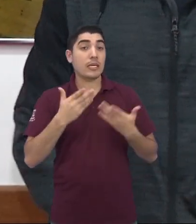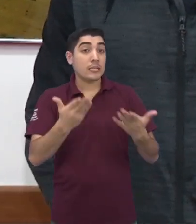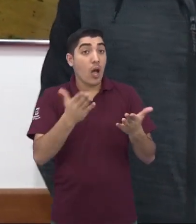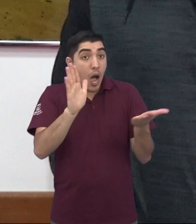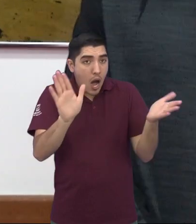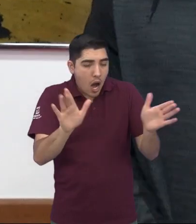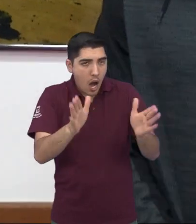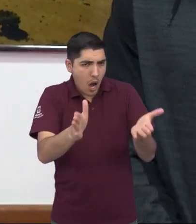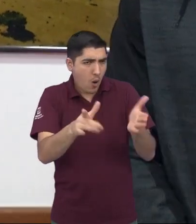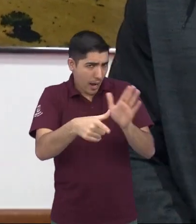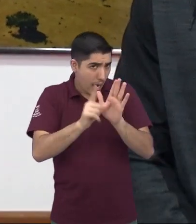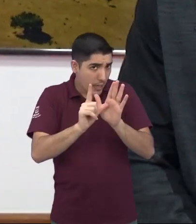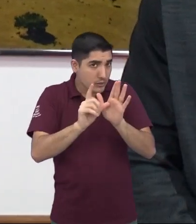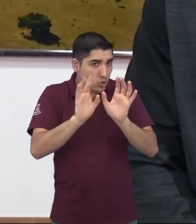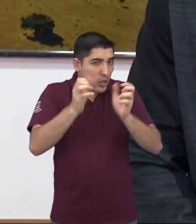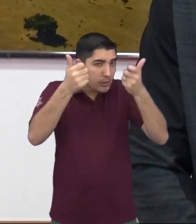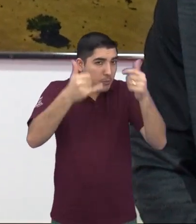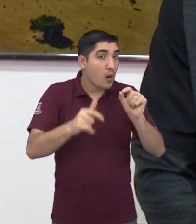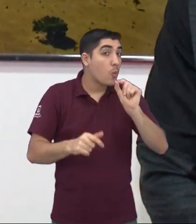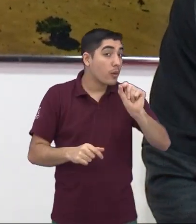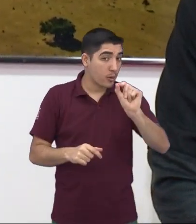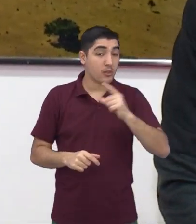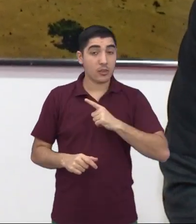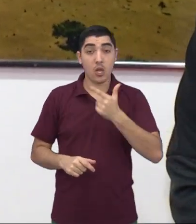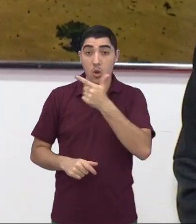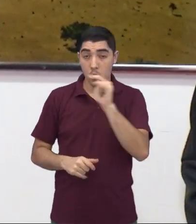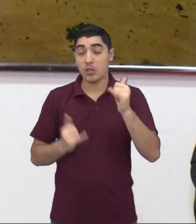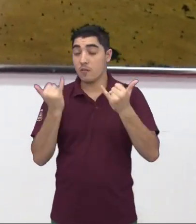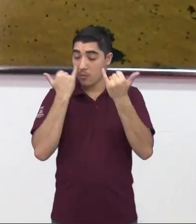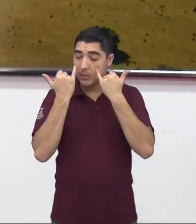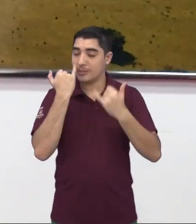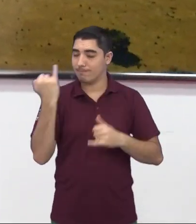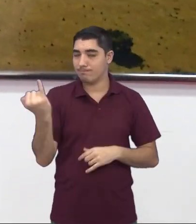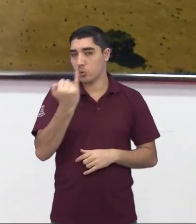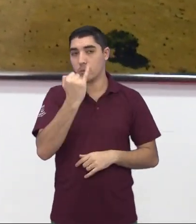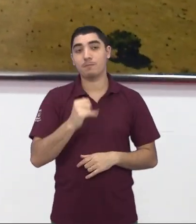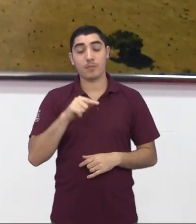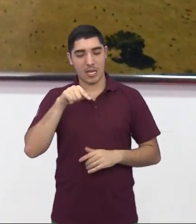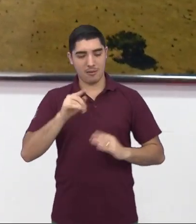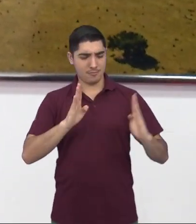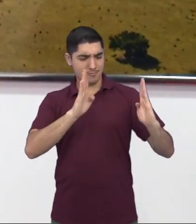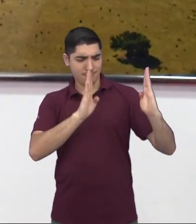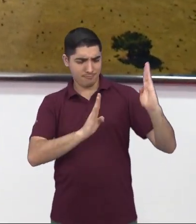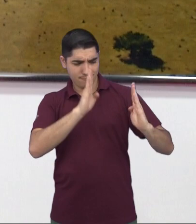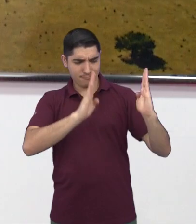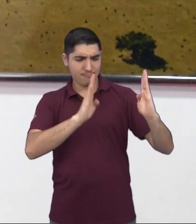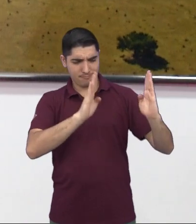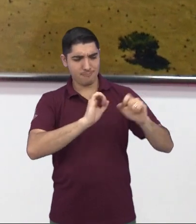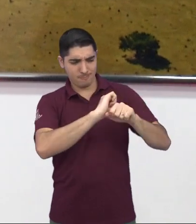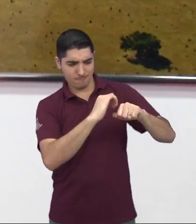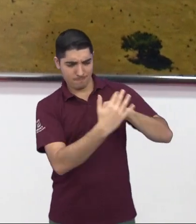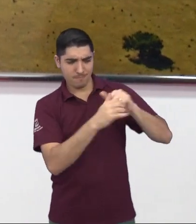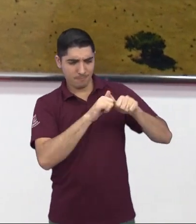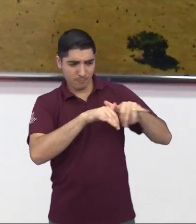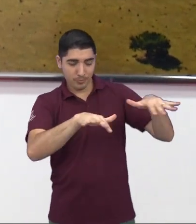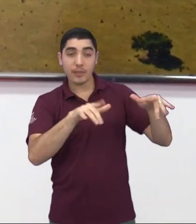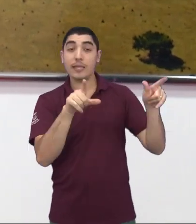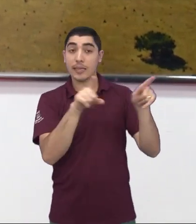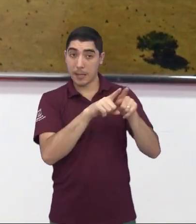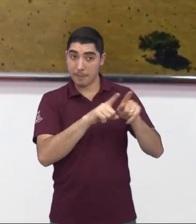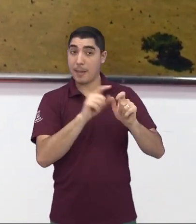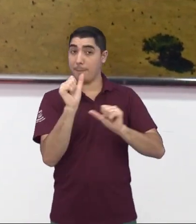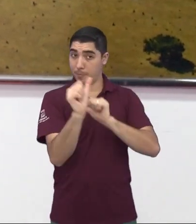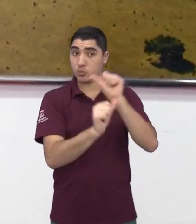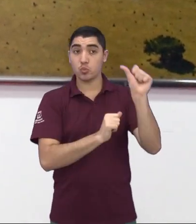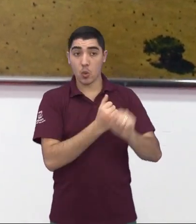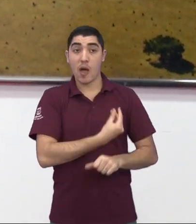Dani, antes de voltar, né, para o estúdio, quero te falar mais uma informação que é bem importante. A pandemia também mudou um pouquinho da expectativa